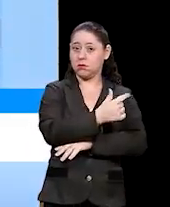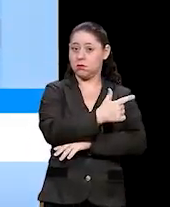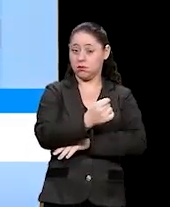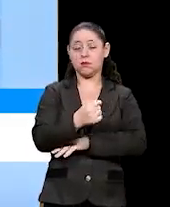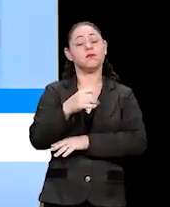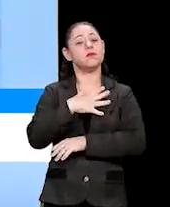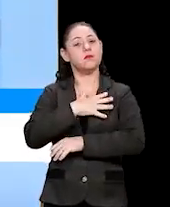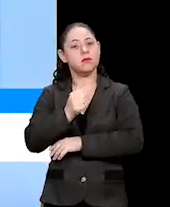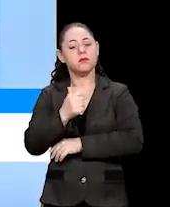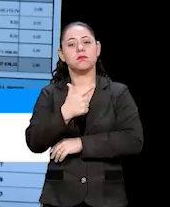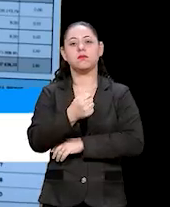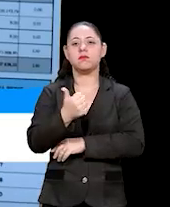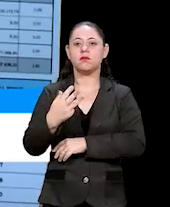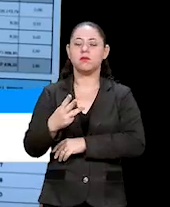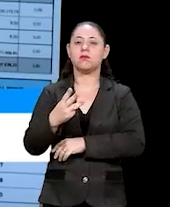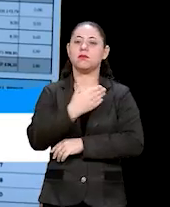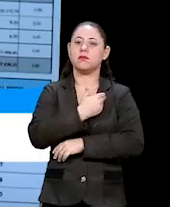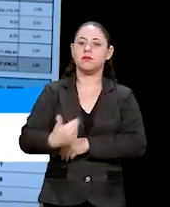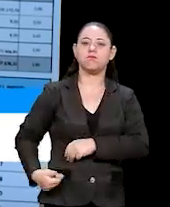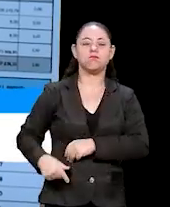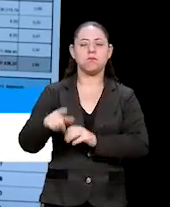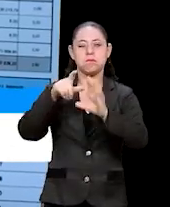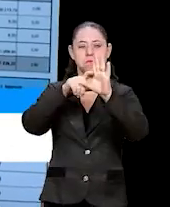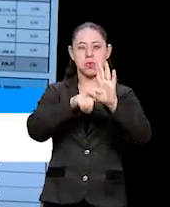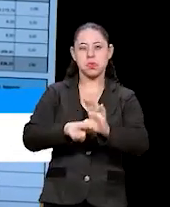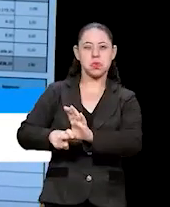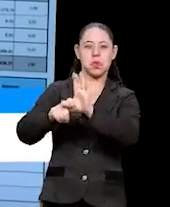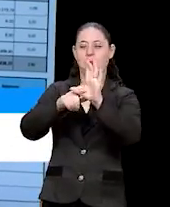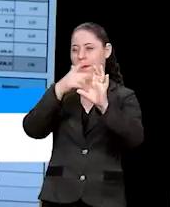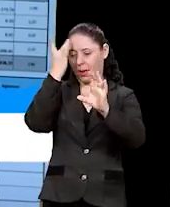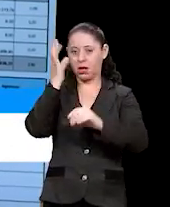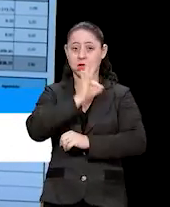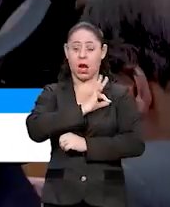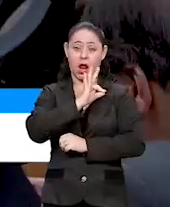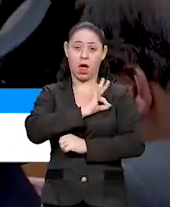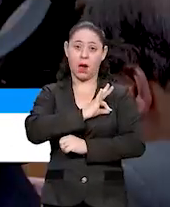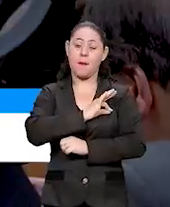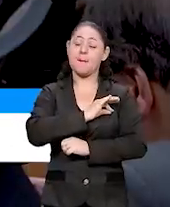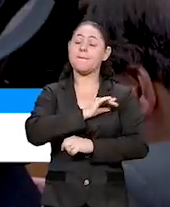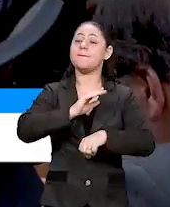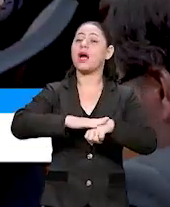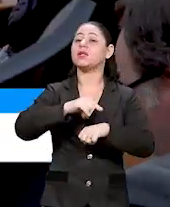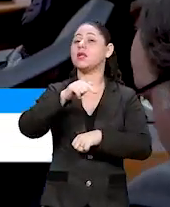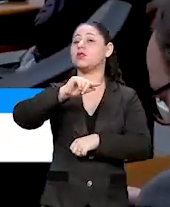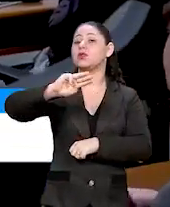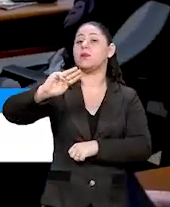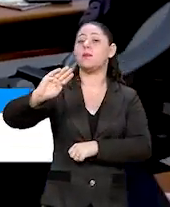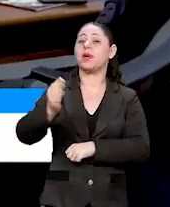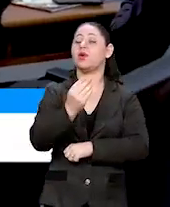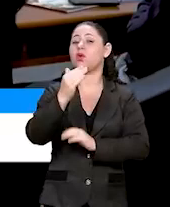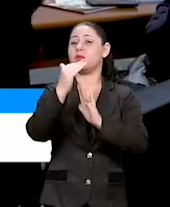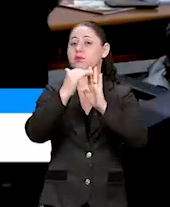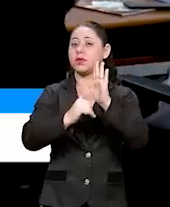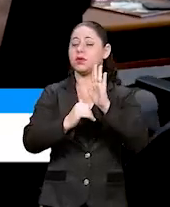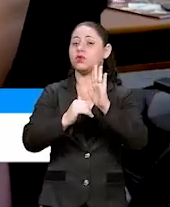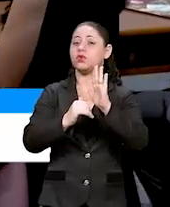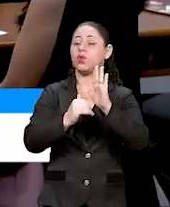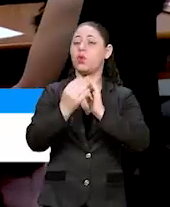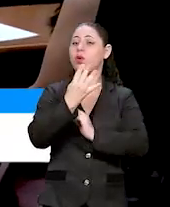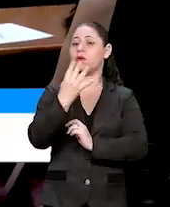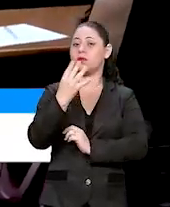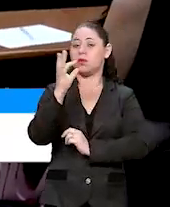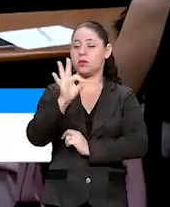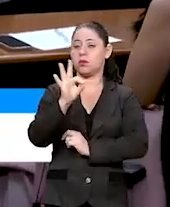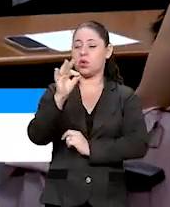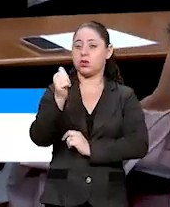a agosto de 2023 o governo do estado teve uma despesa líquida com o pessoal de mais de R 7 bilhões deais abaixo do limite